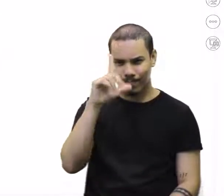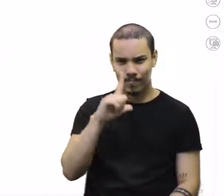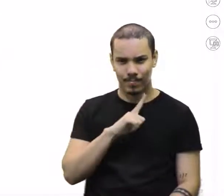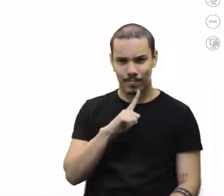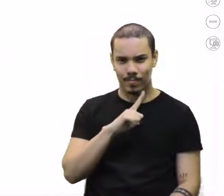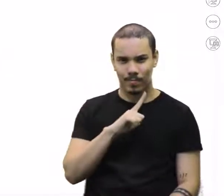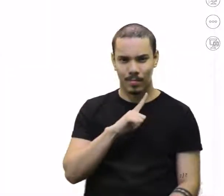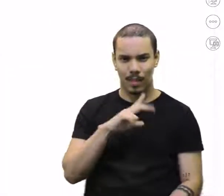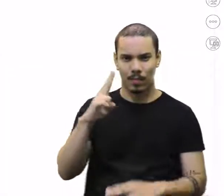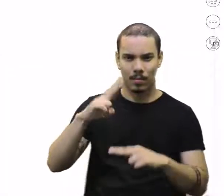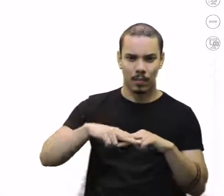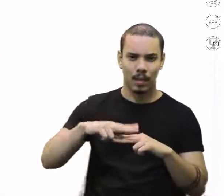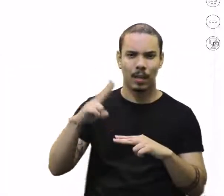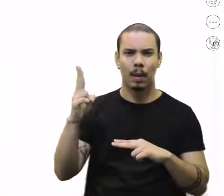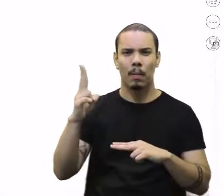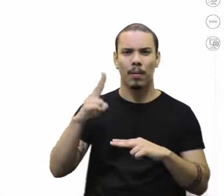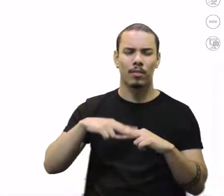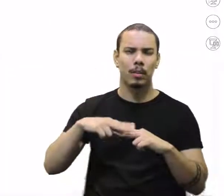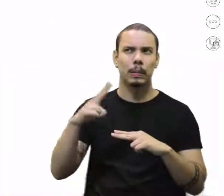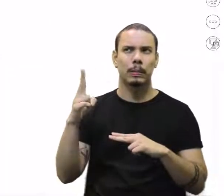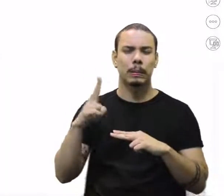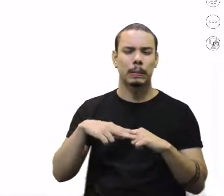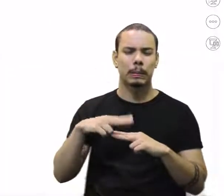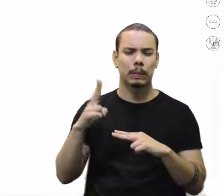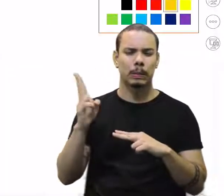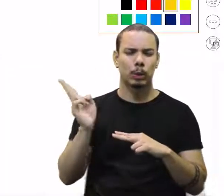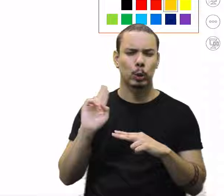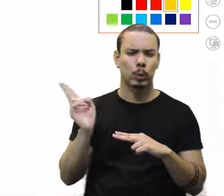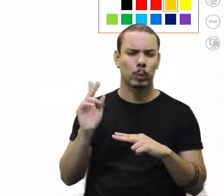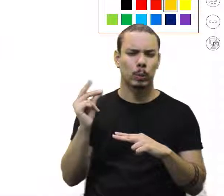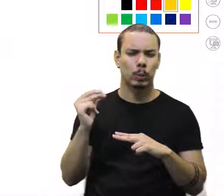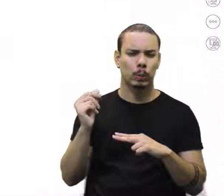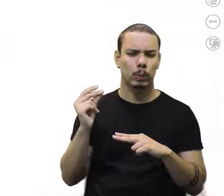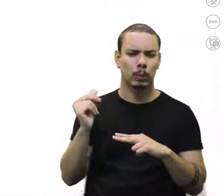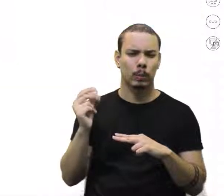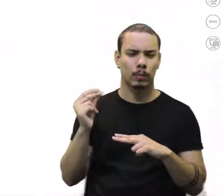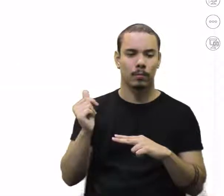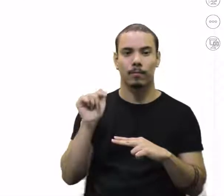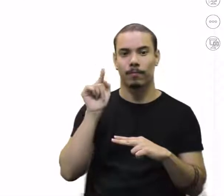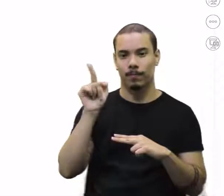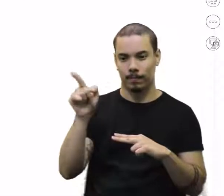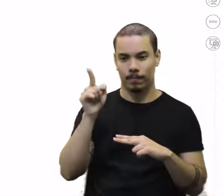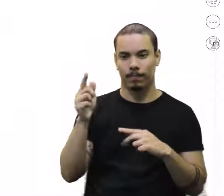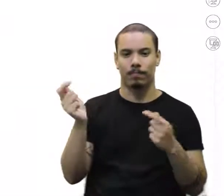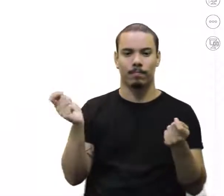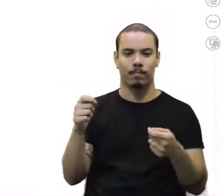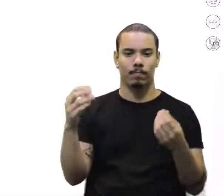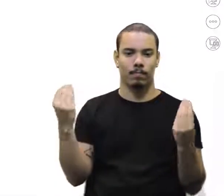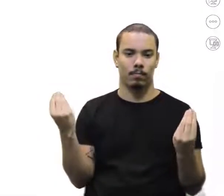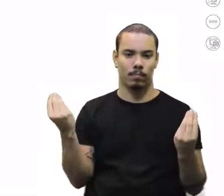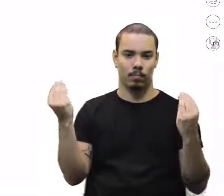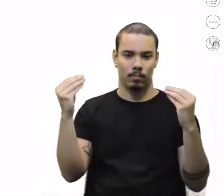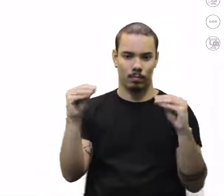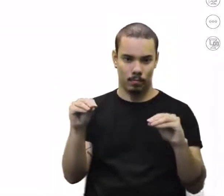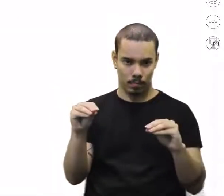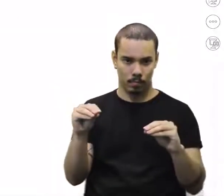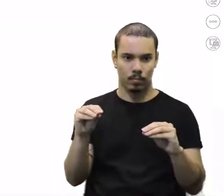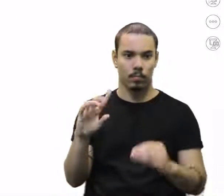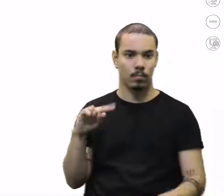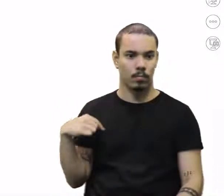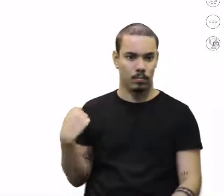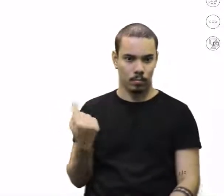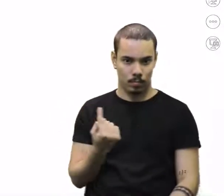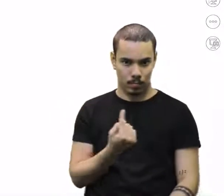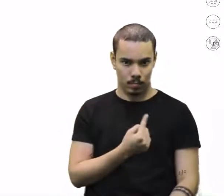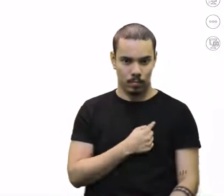cadeia fechada e cadeia aberta? Nesse caso, galerinha, a gente pode dizer que a